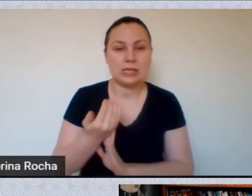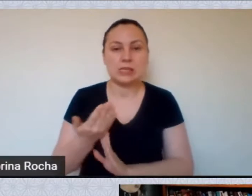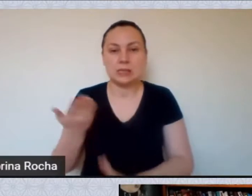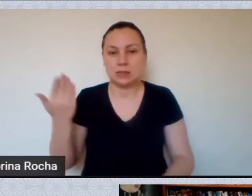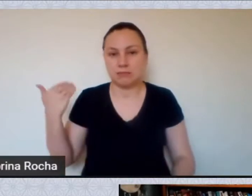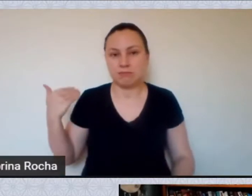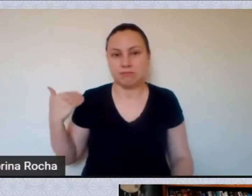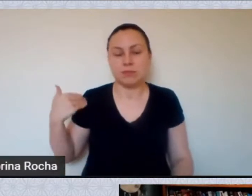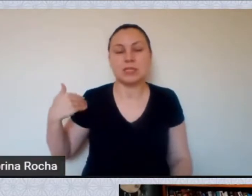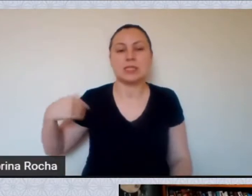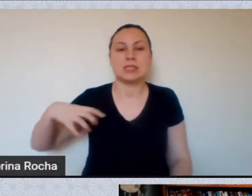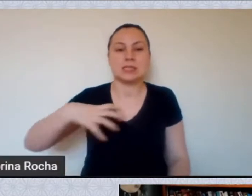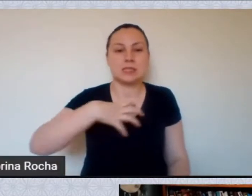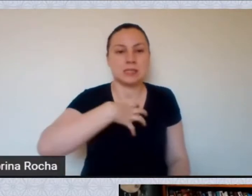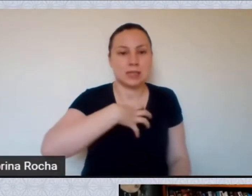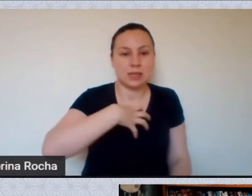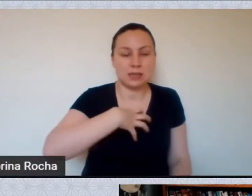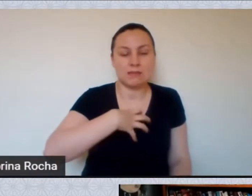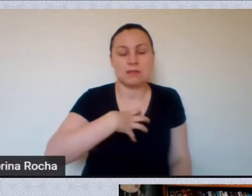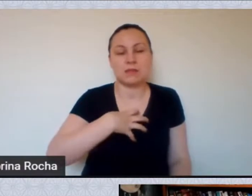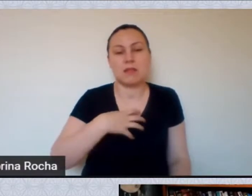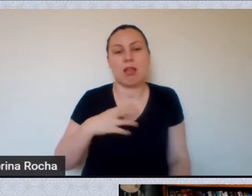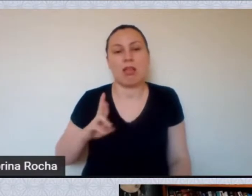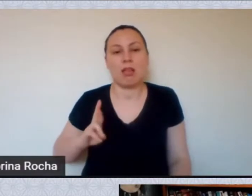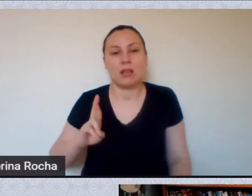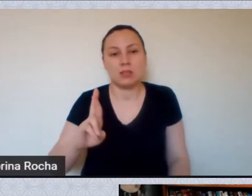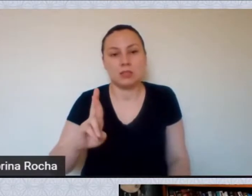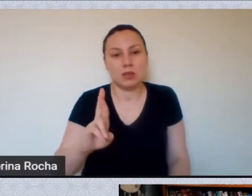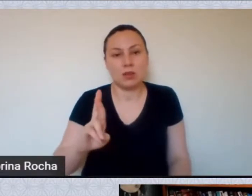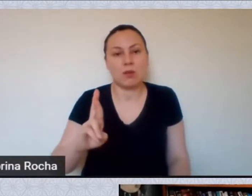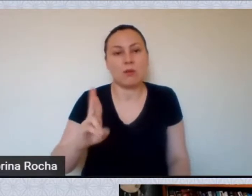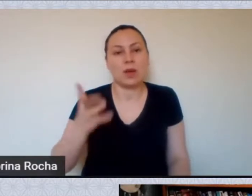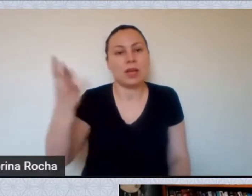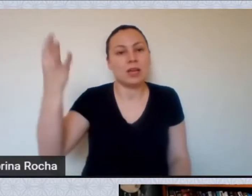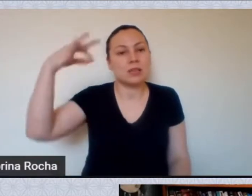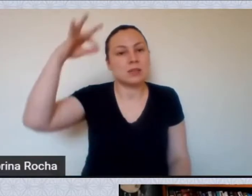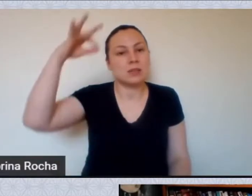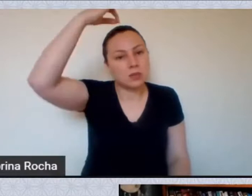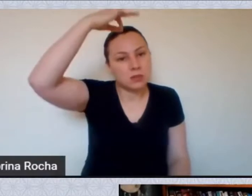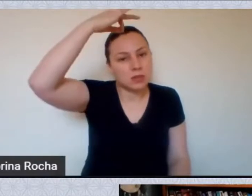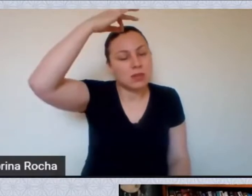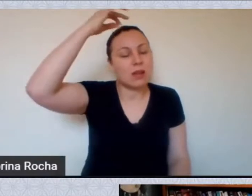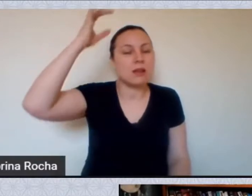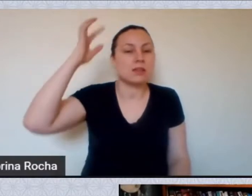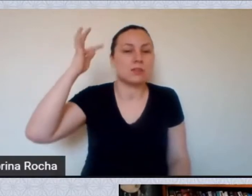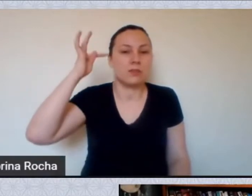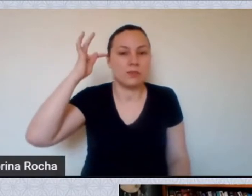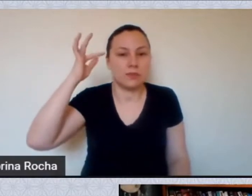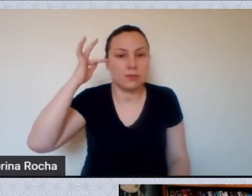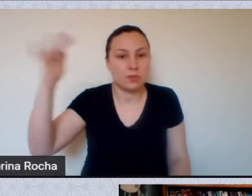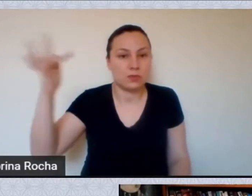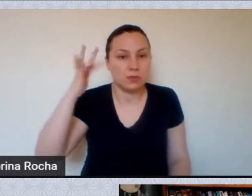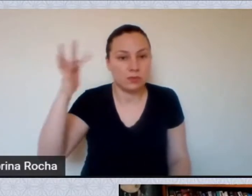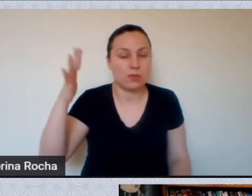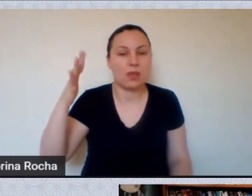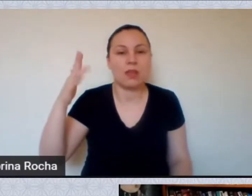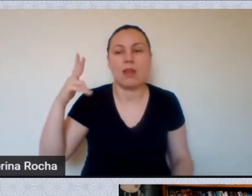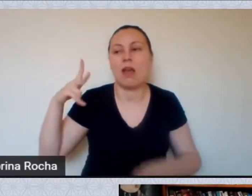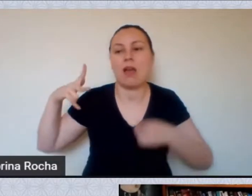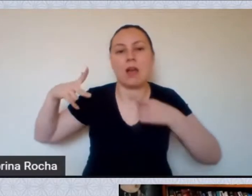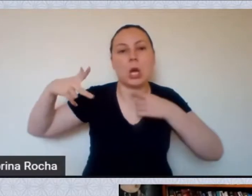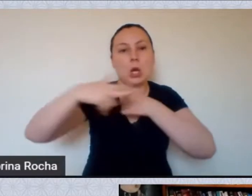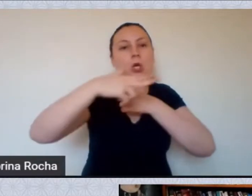religião, a espiritualidade e a filosofia foi assim cortada, entendeu? E a ciência seguiu um